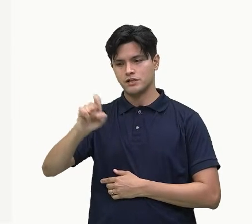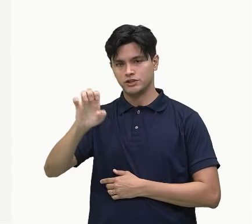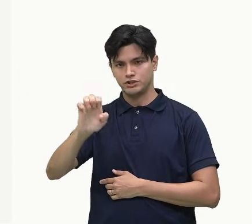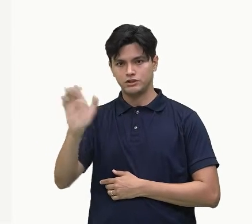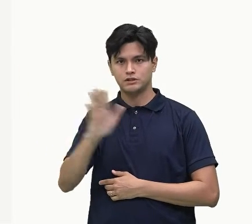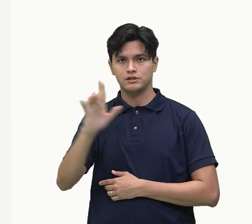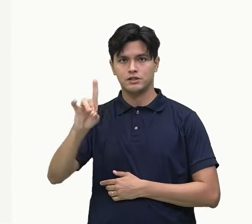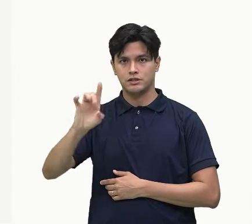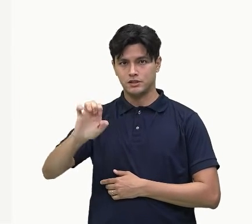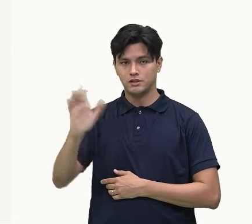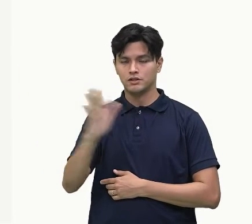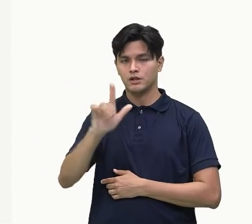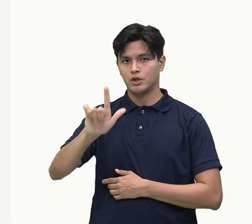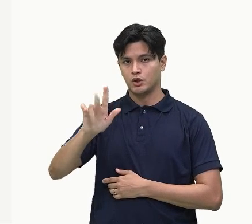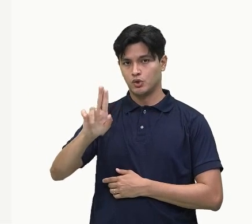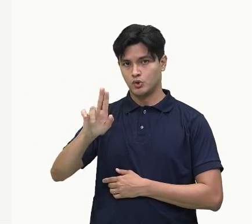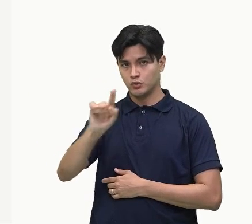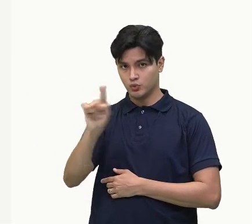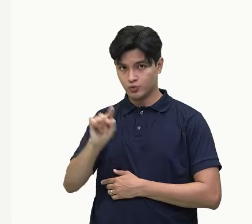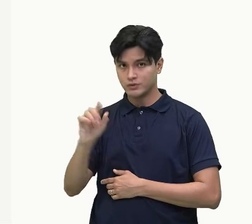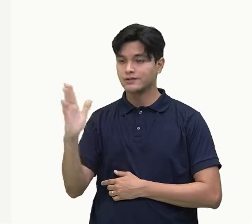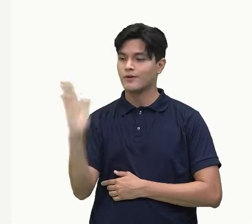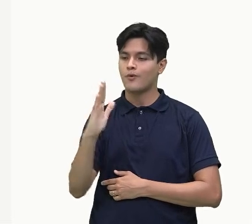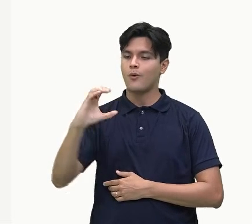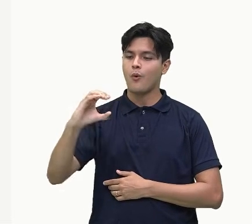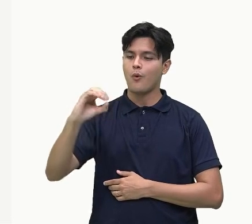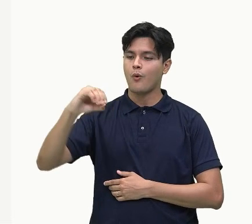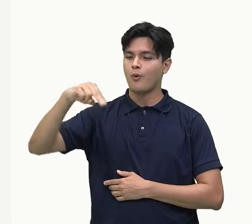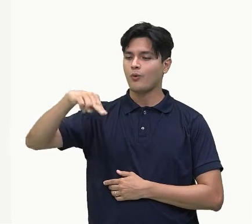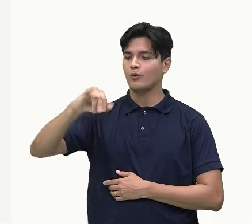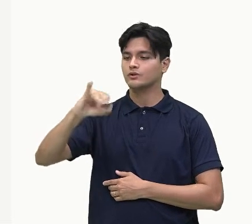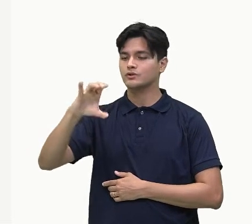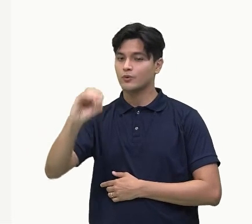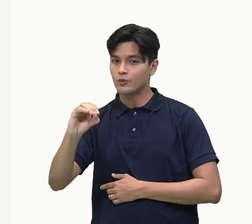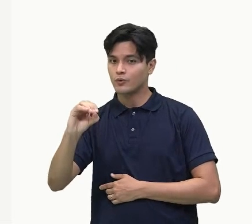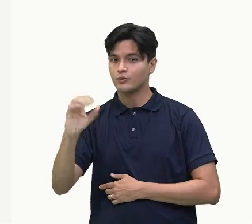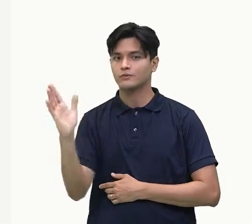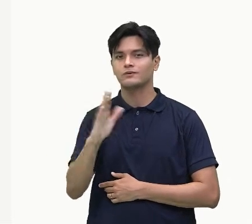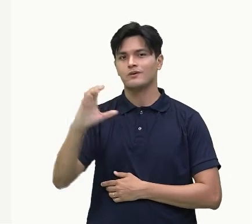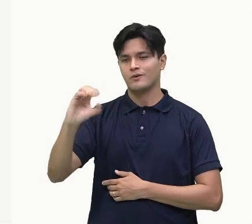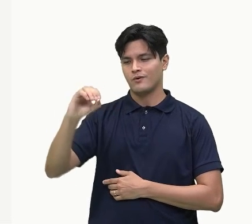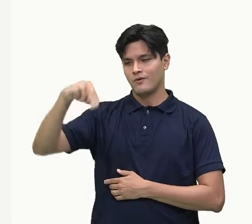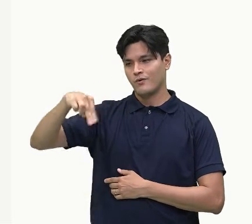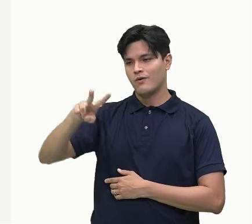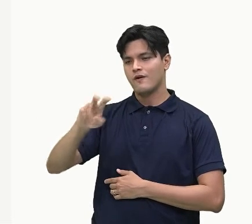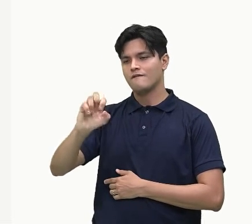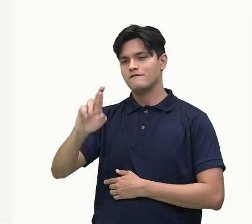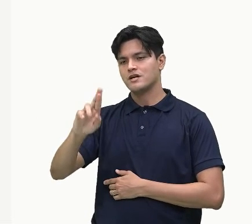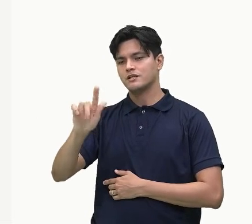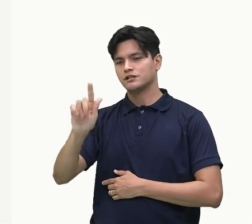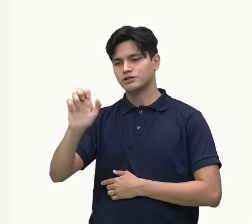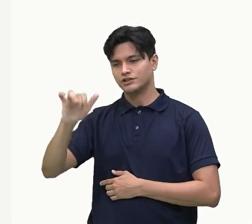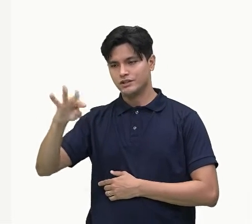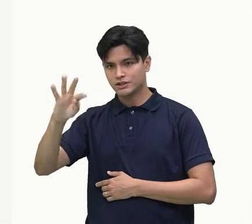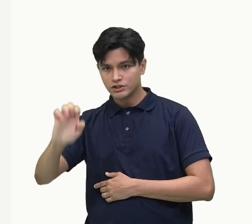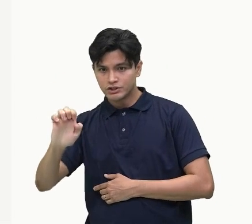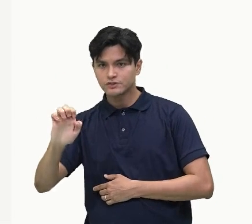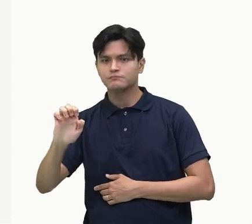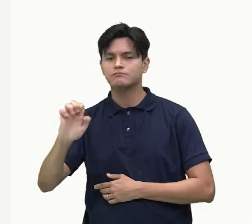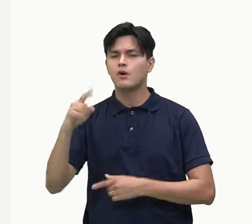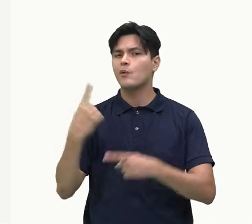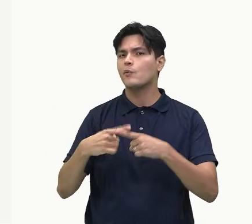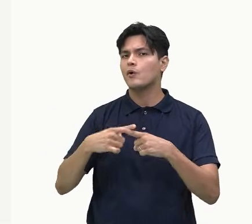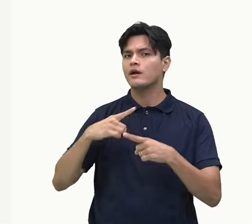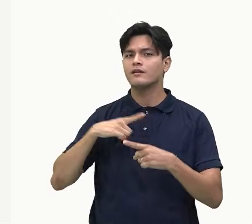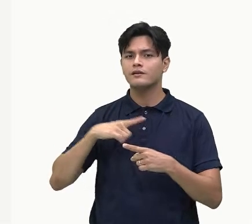cônico convergente porque a forma desses feixes é um cone. Você está vendo aí que formou um cone. Então nós